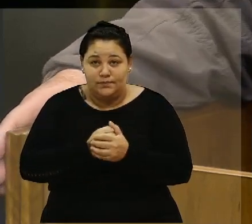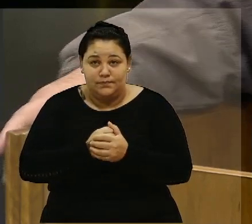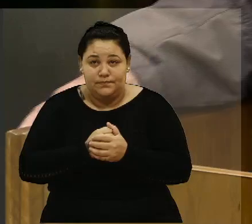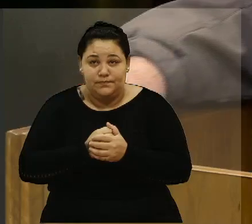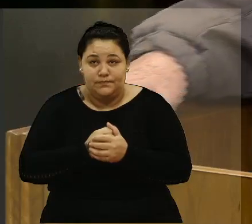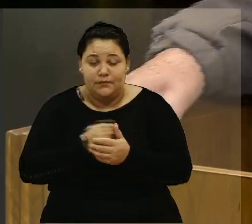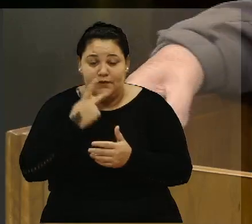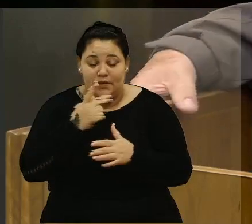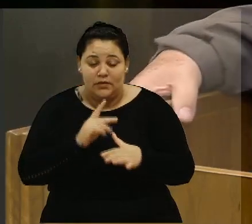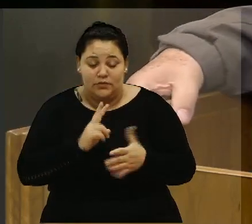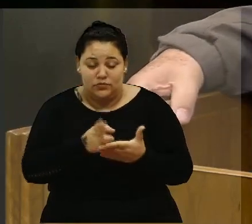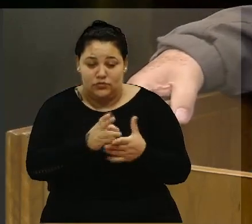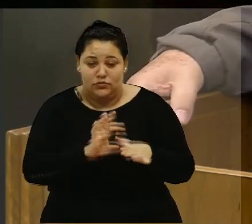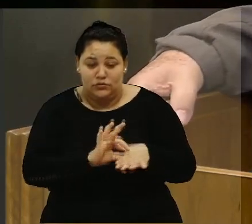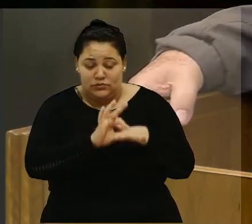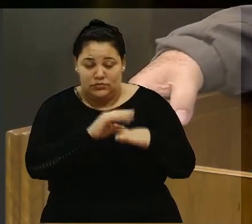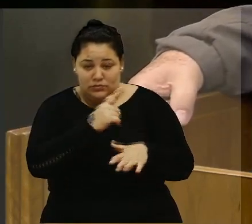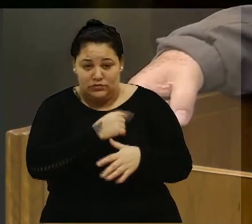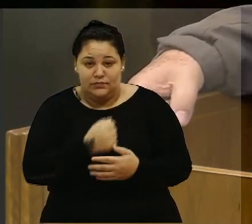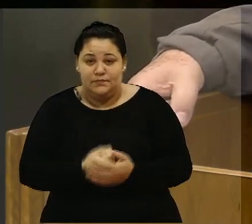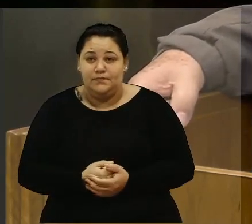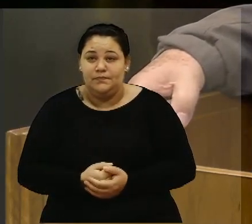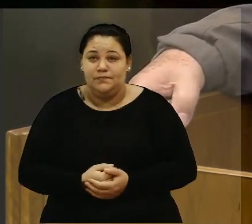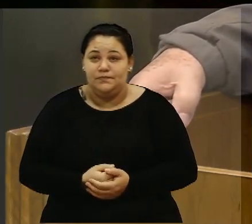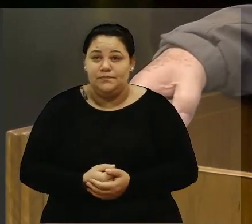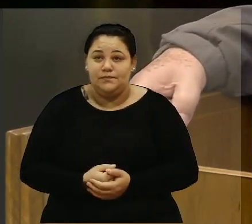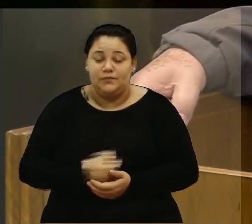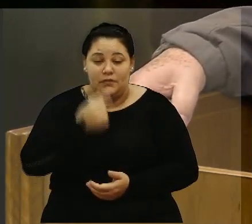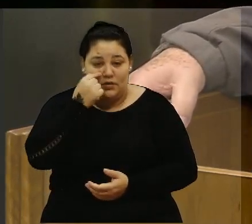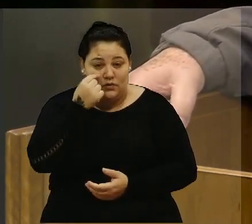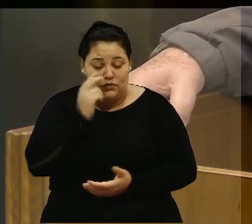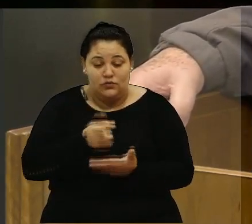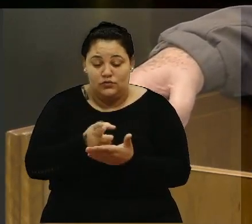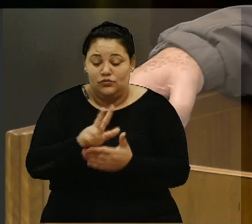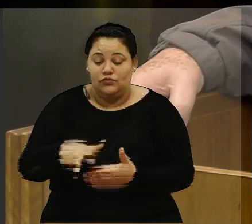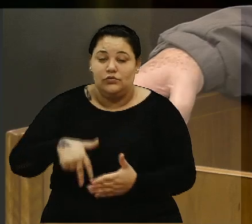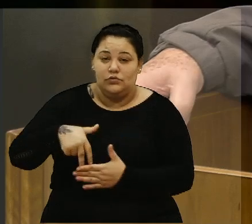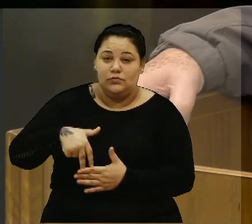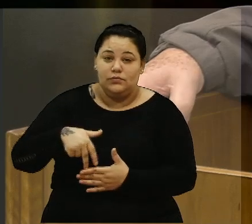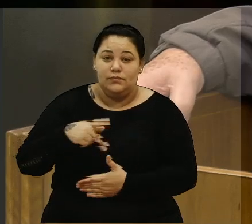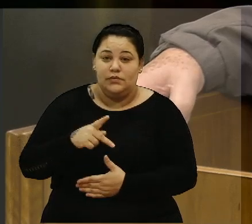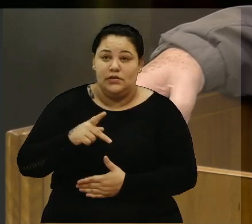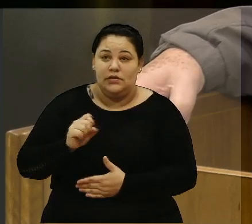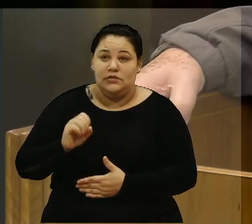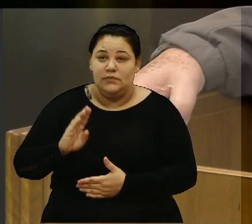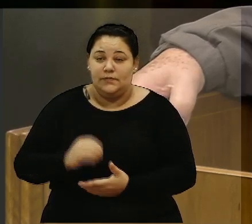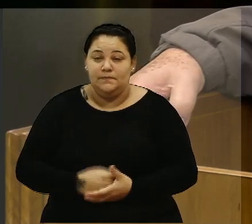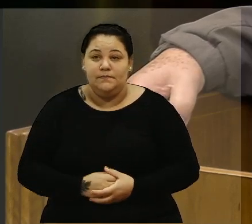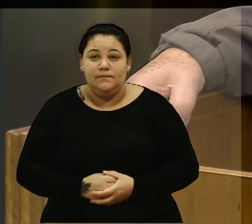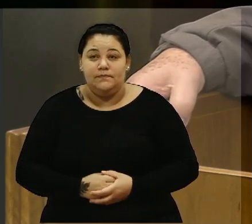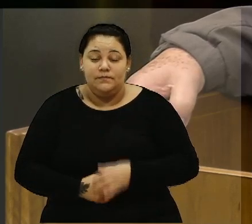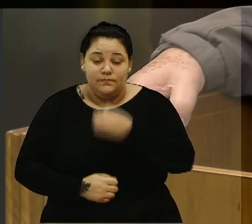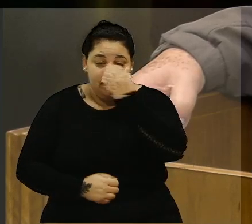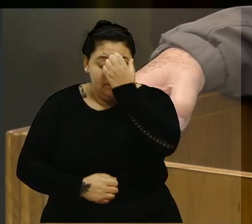declaração de líder? Segue em declaração de líder pela bancada do PSB, vereador Eloy Frisso. Declaração de líder do PL.